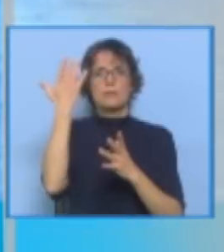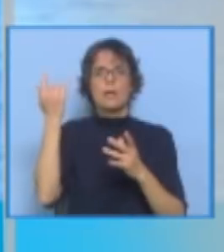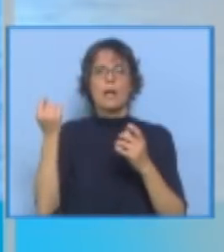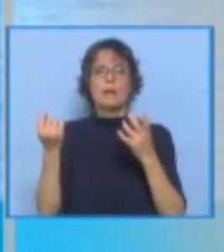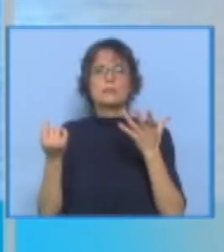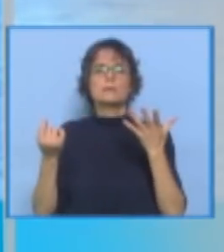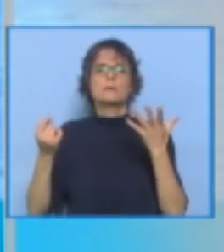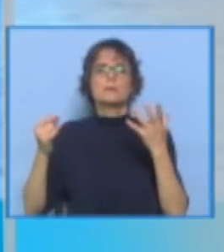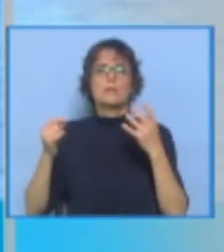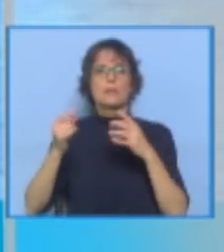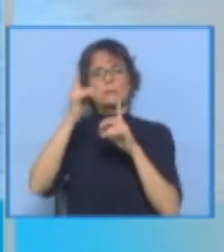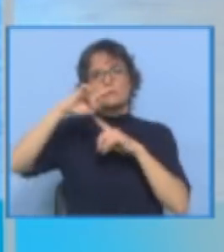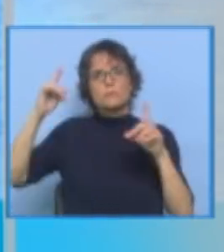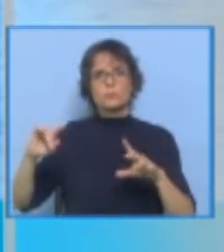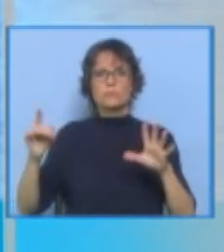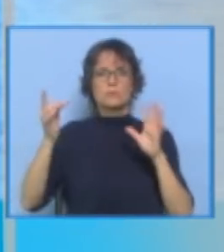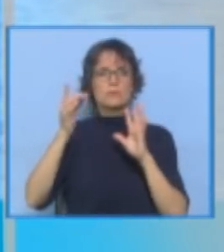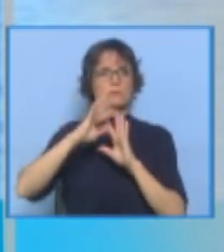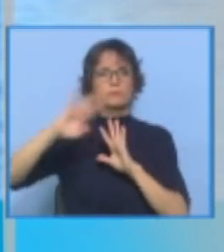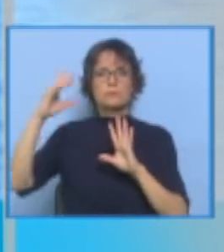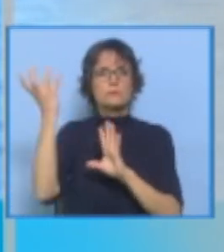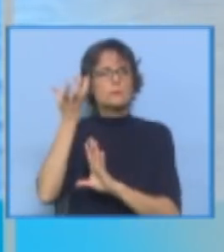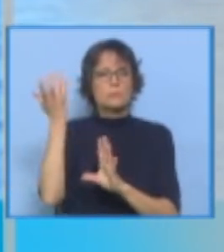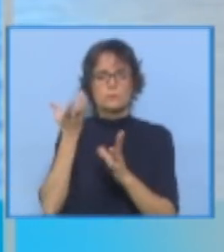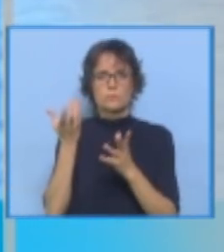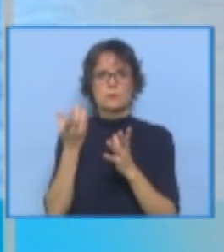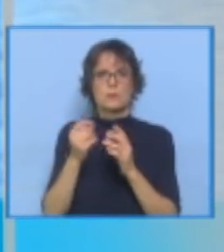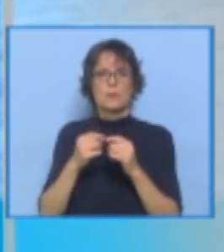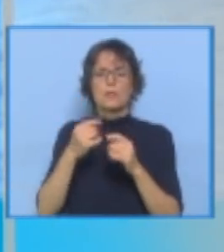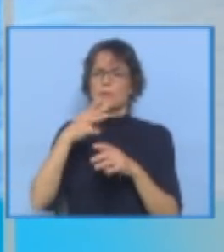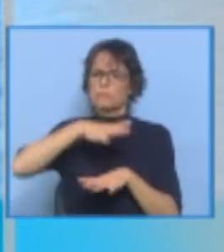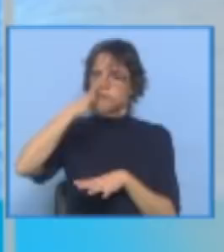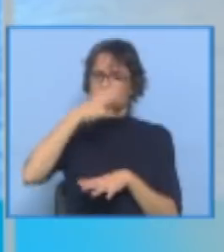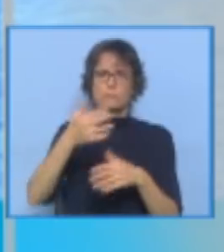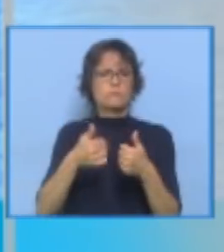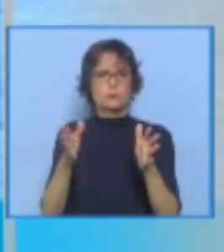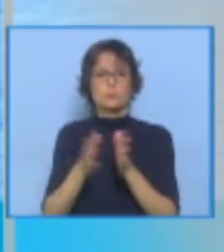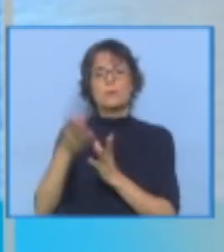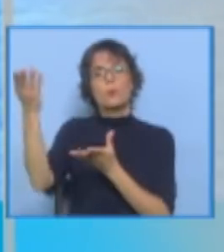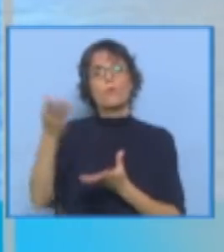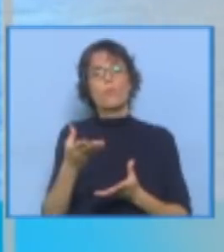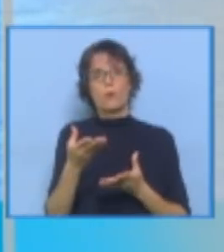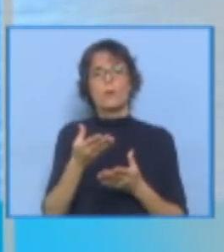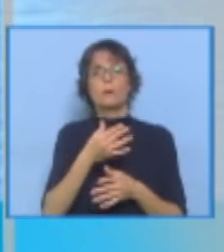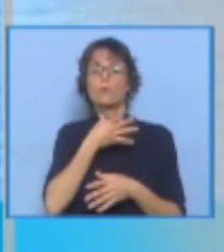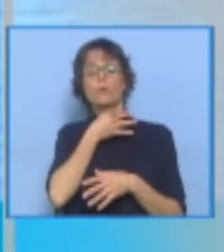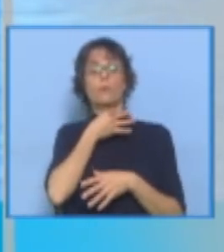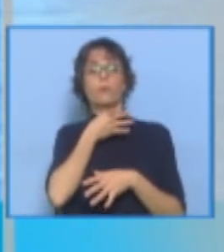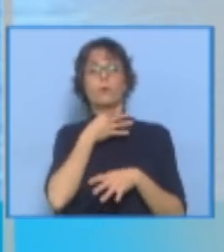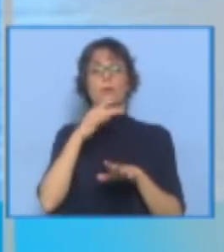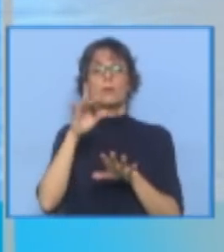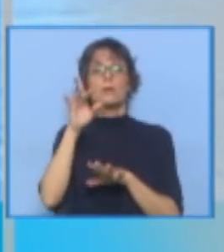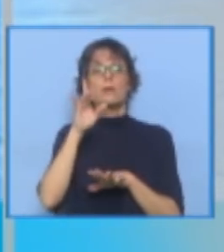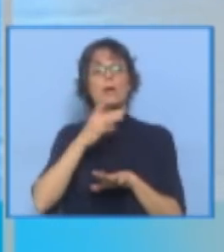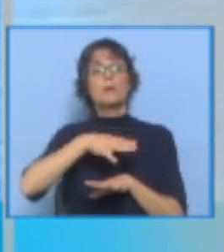Stabat Mater, as missas de luto, tudo isso ele vai explicar muito bem, e convidei um fadista, que é o Peu Madureira, para cantar não